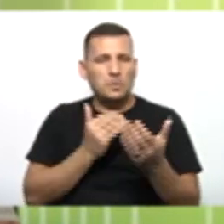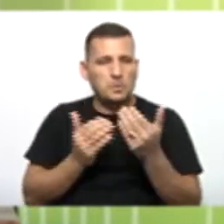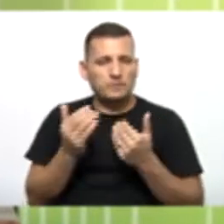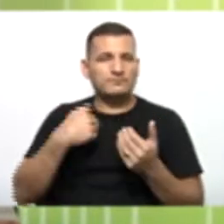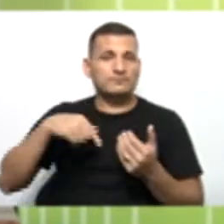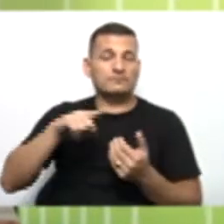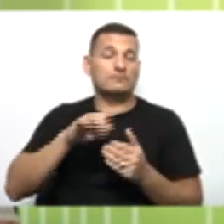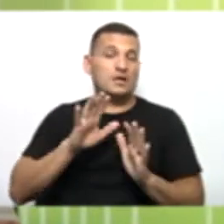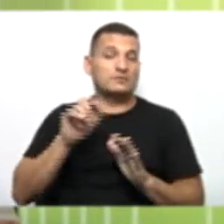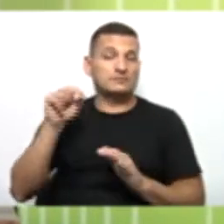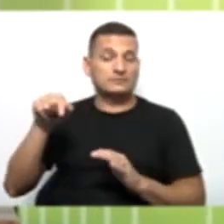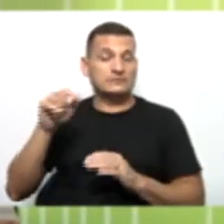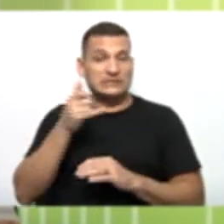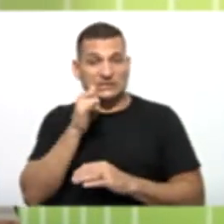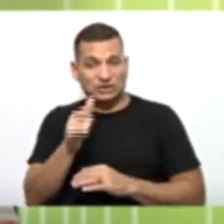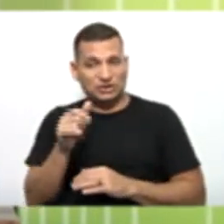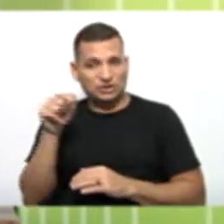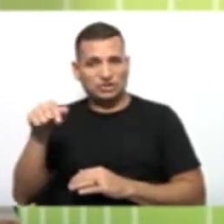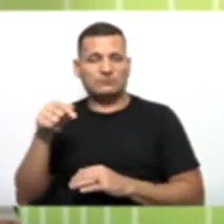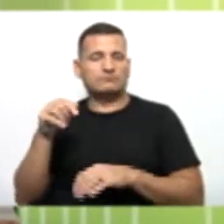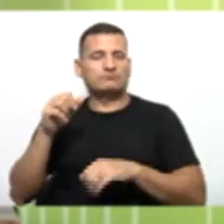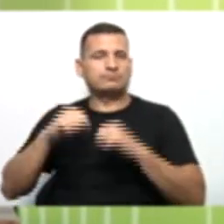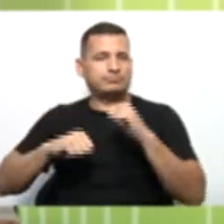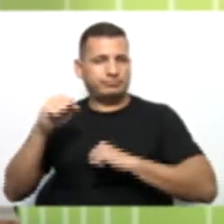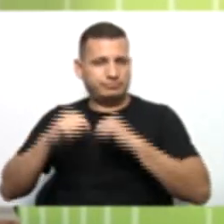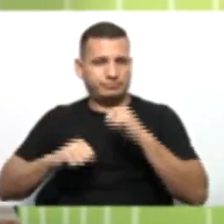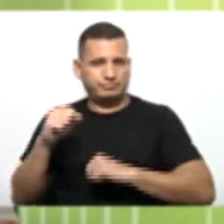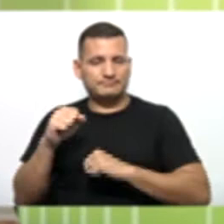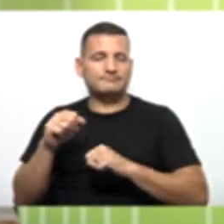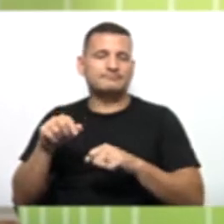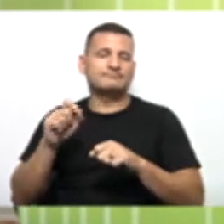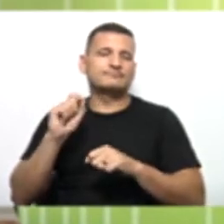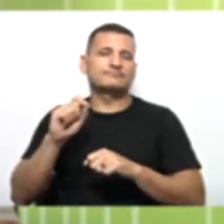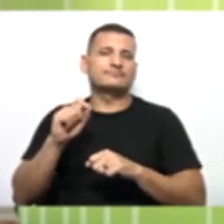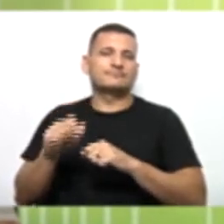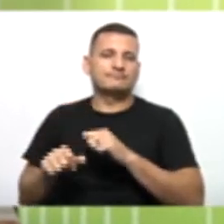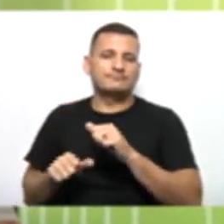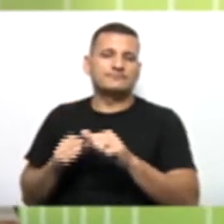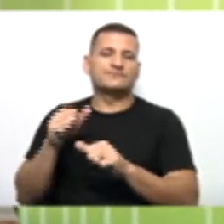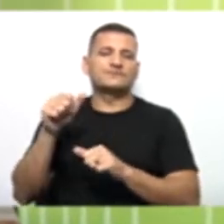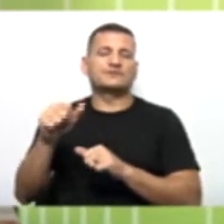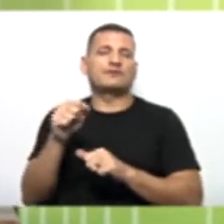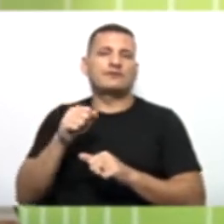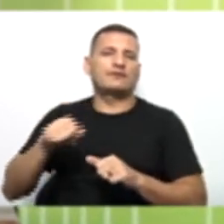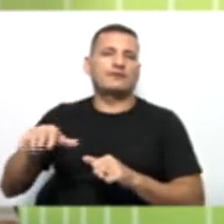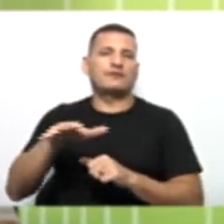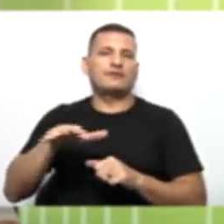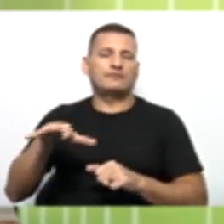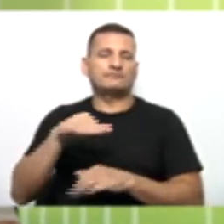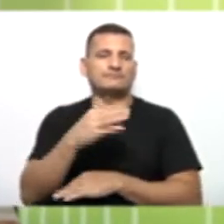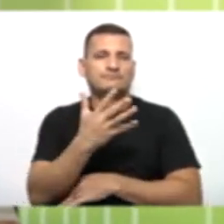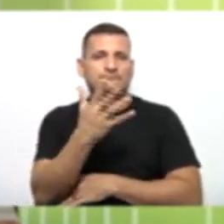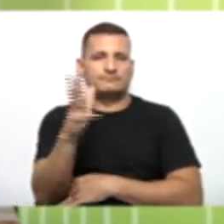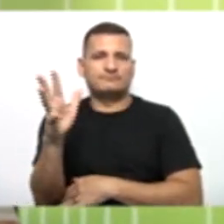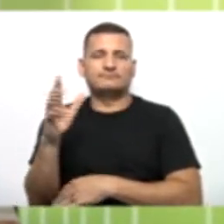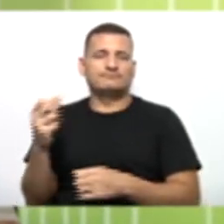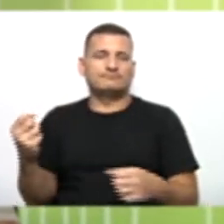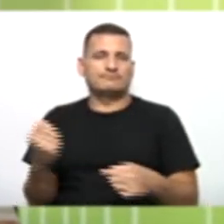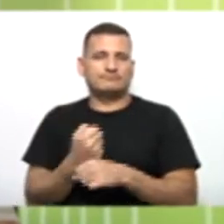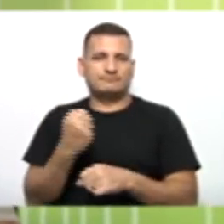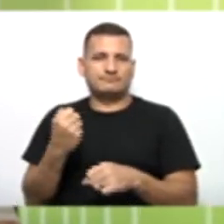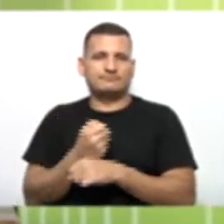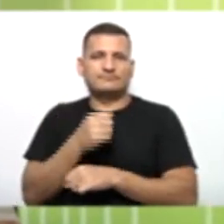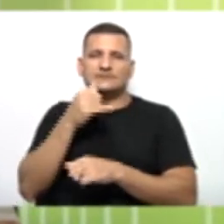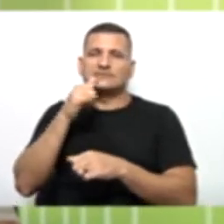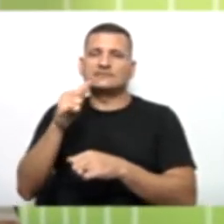produzir essa energia, nós também temos que modificar áreas de meio ambiente para construir hidrelétricas. Temos